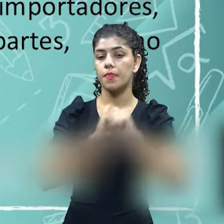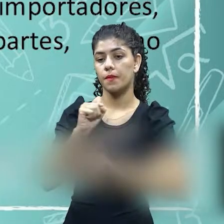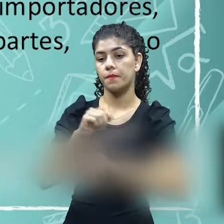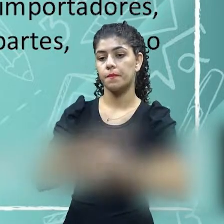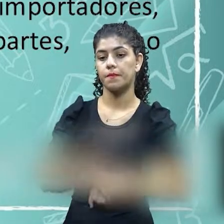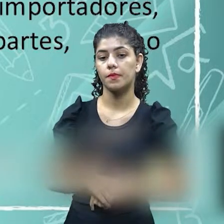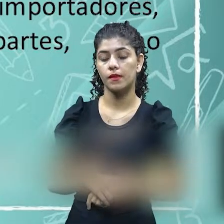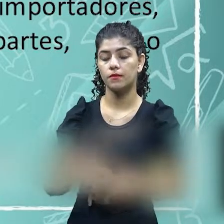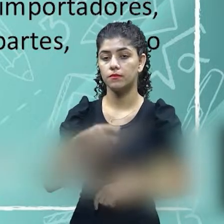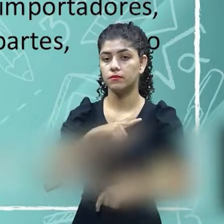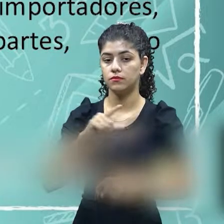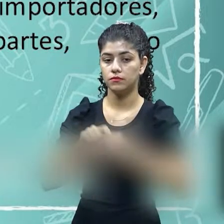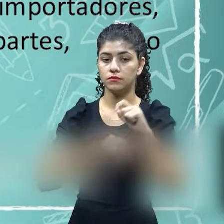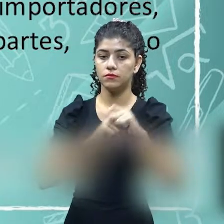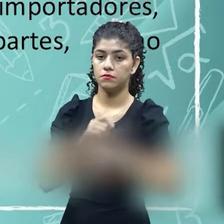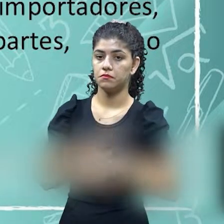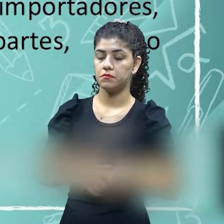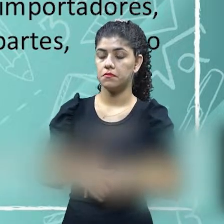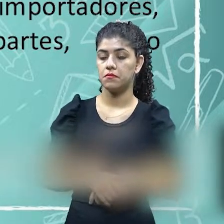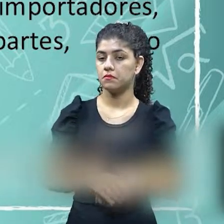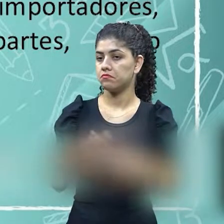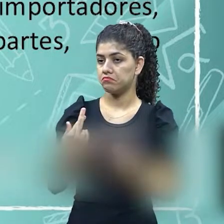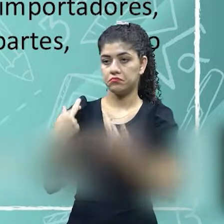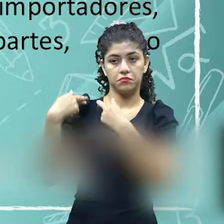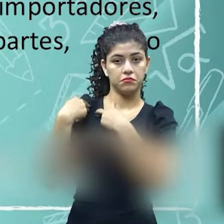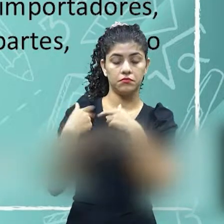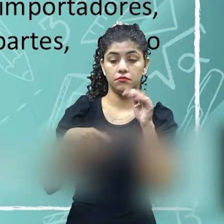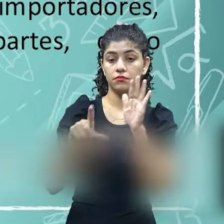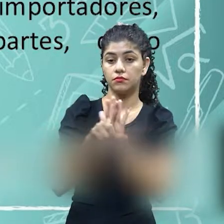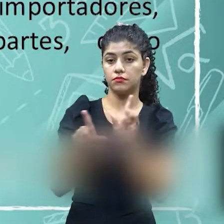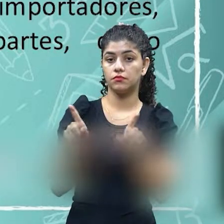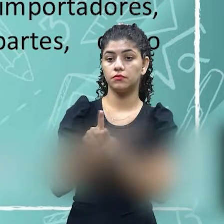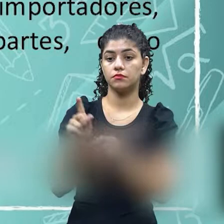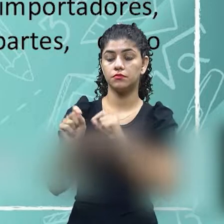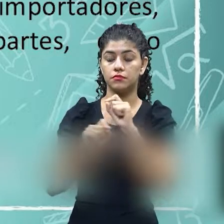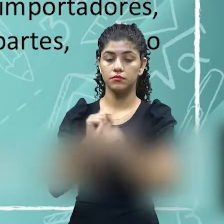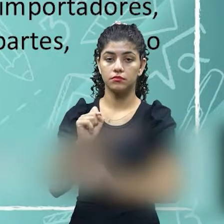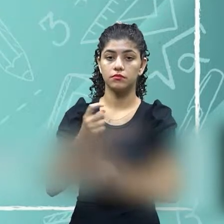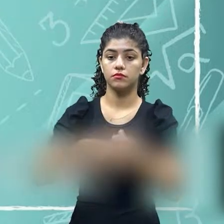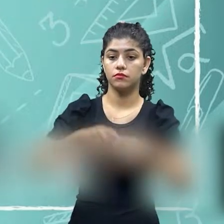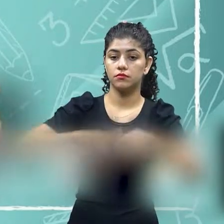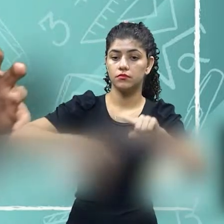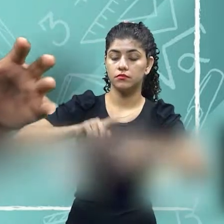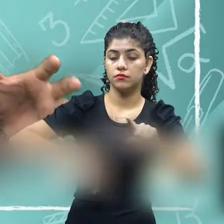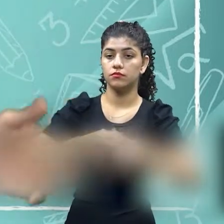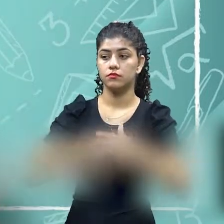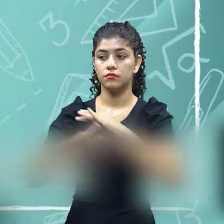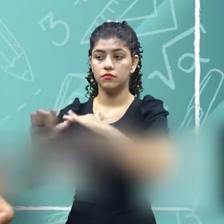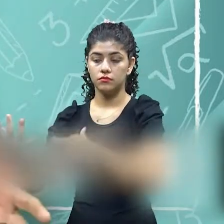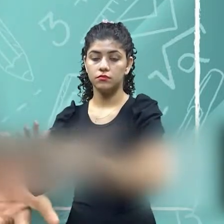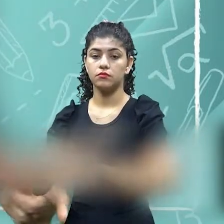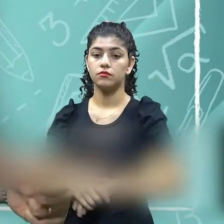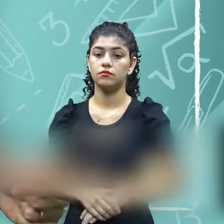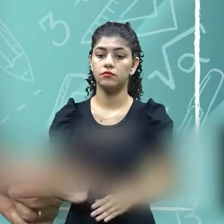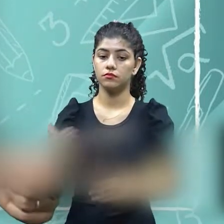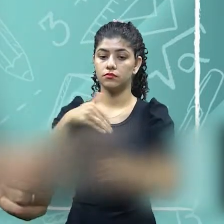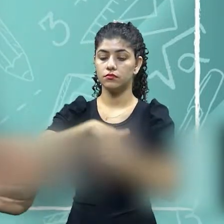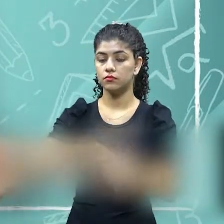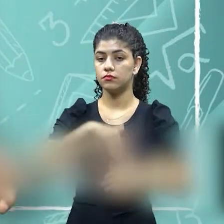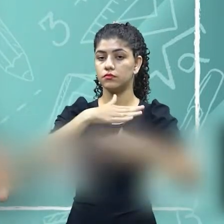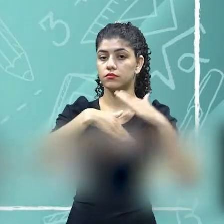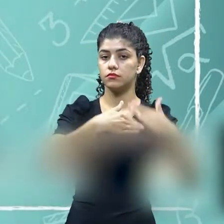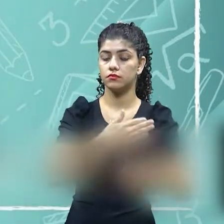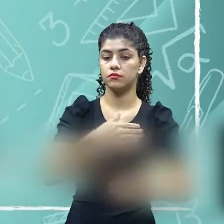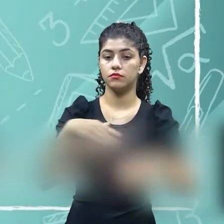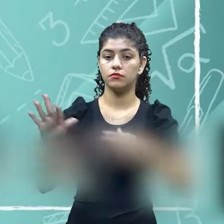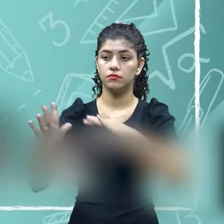é considerado isento das responsabilidades legais sobre o produto exportado. Então, dentro do processo de